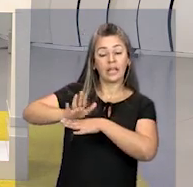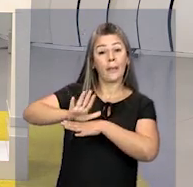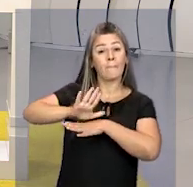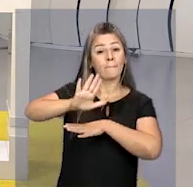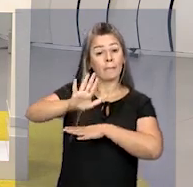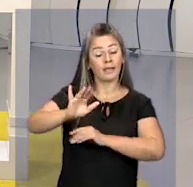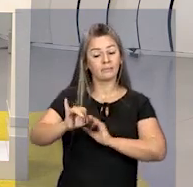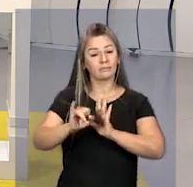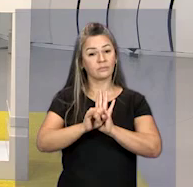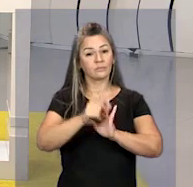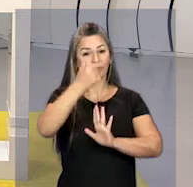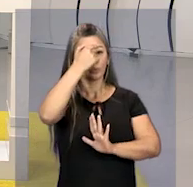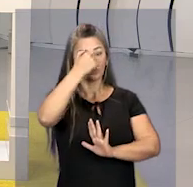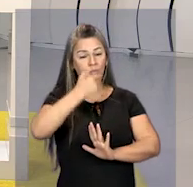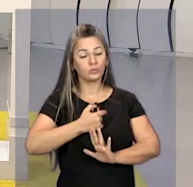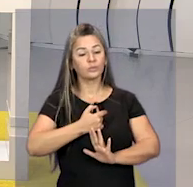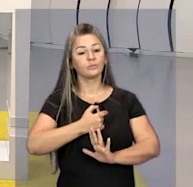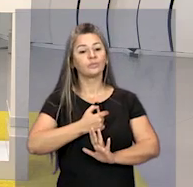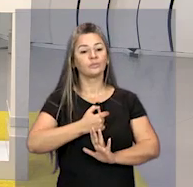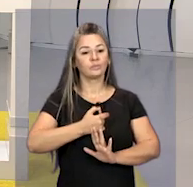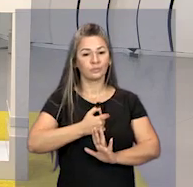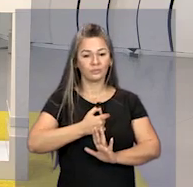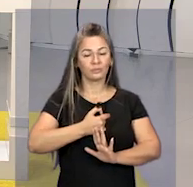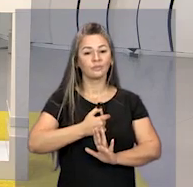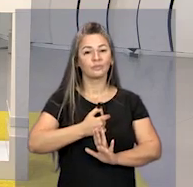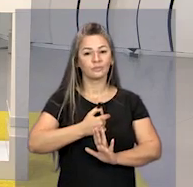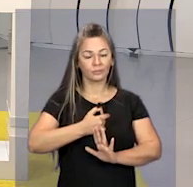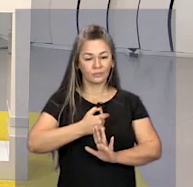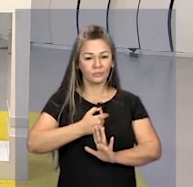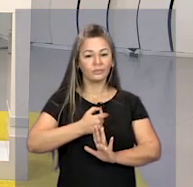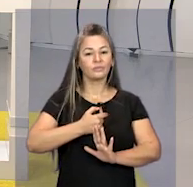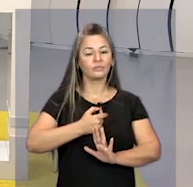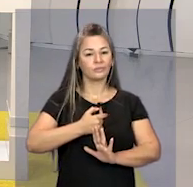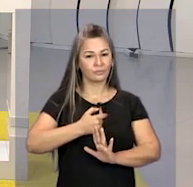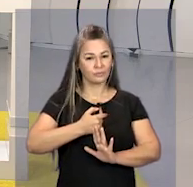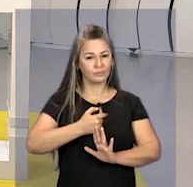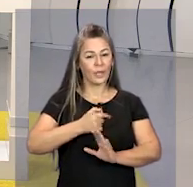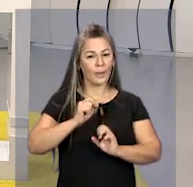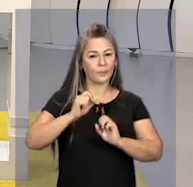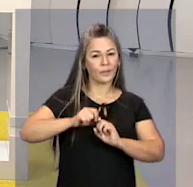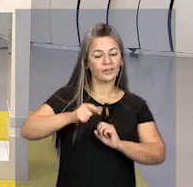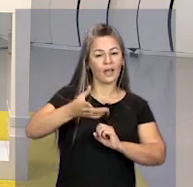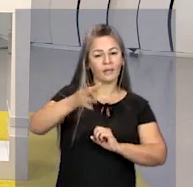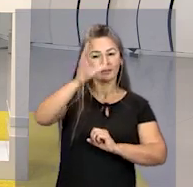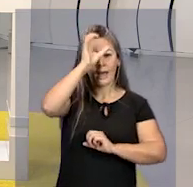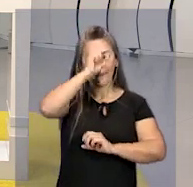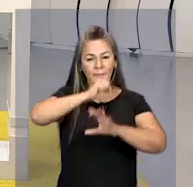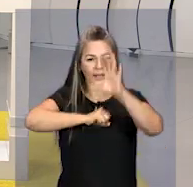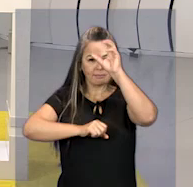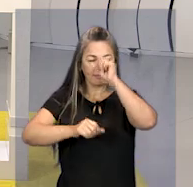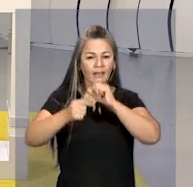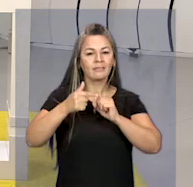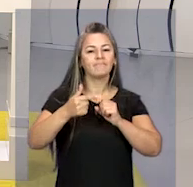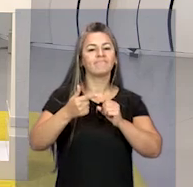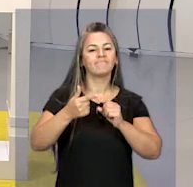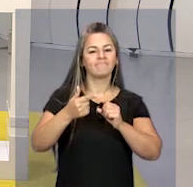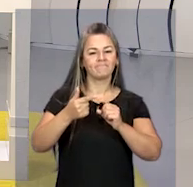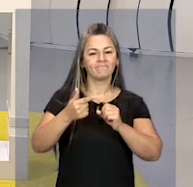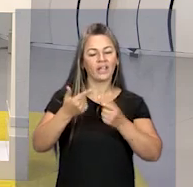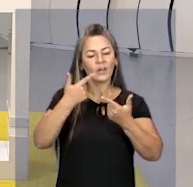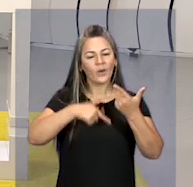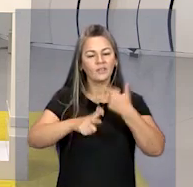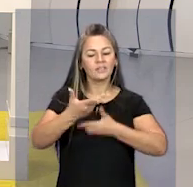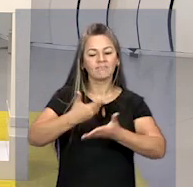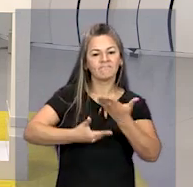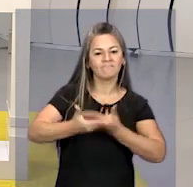das artes visuais ou de qualquer tipo de arte que possamos dialogar e aprender e conseguir externar nossas ideias com o